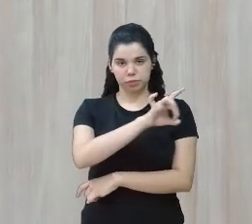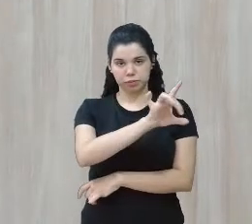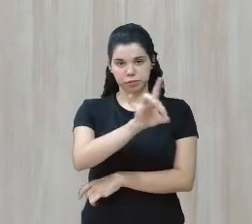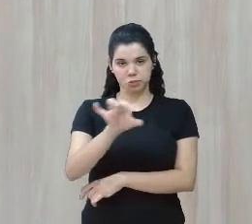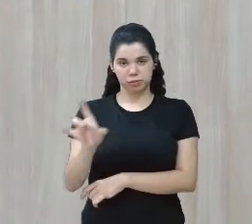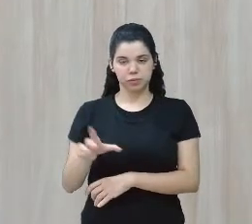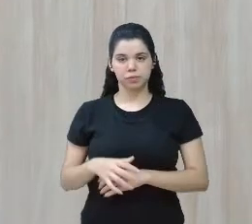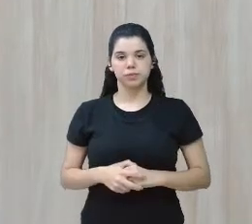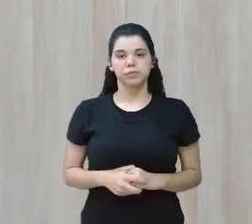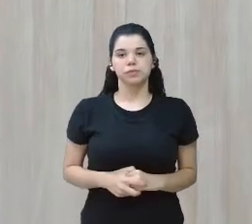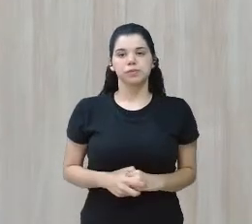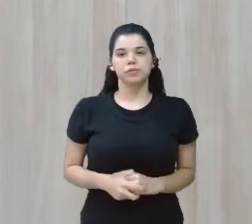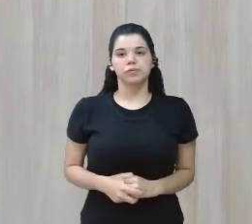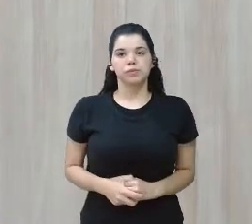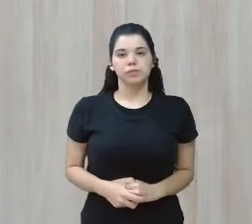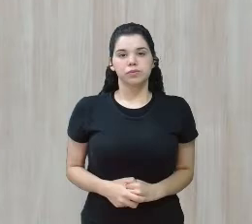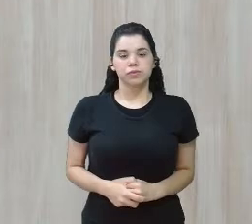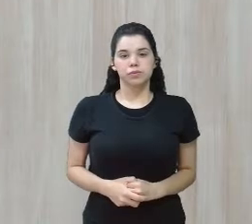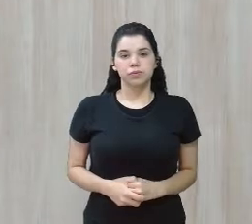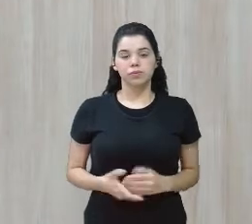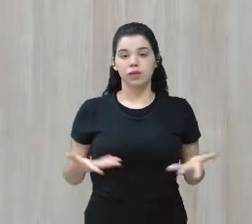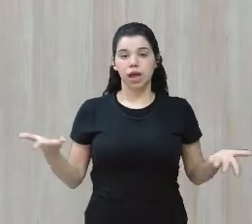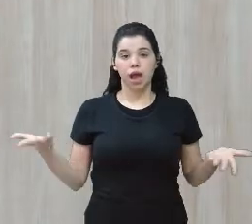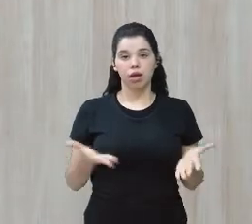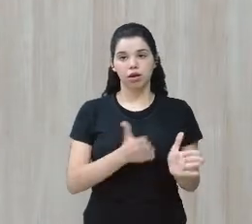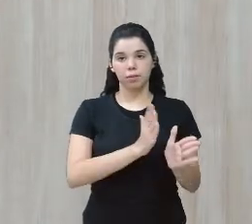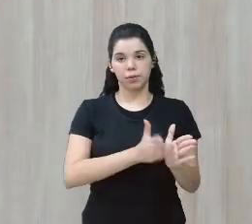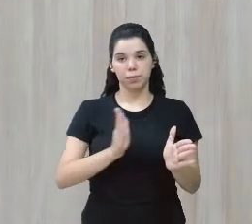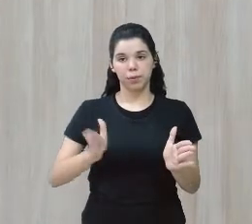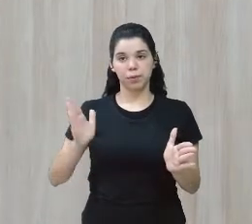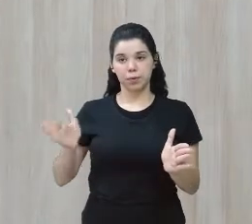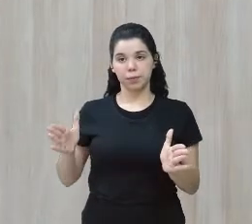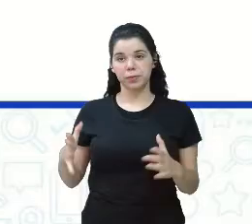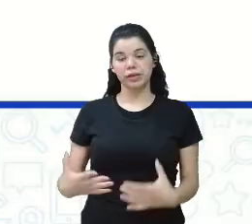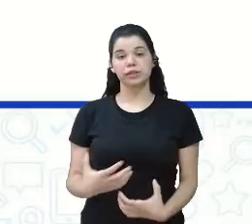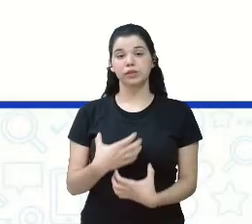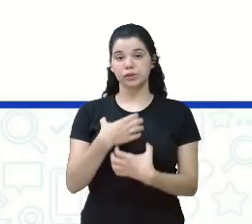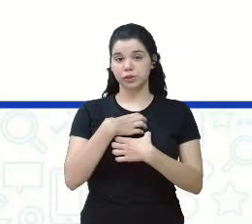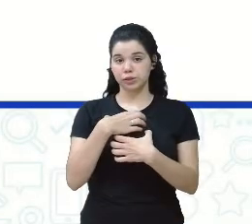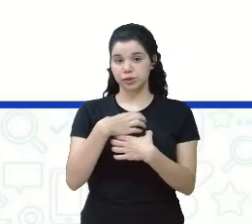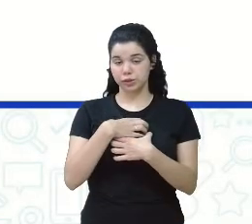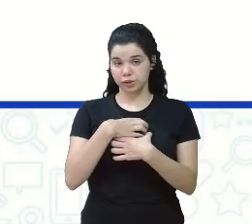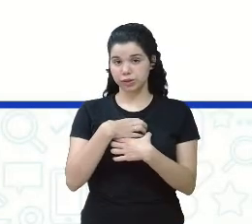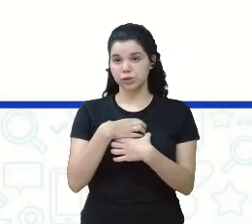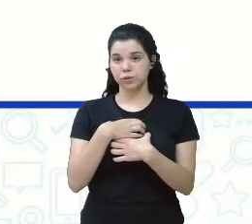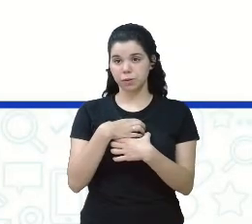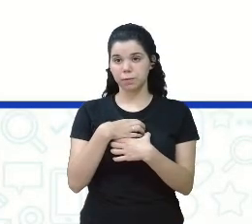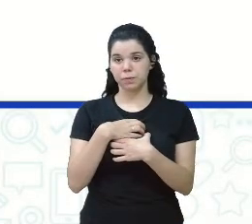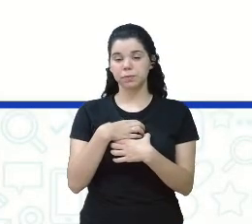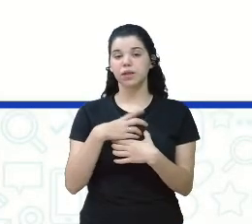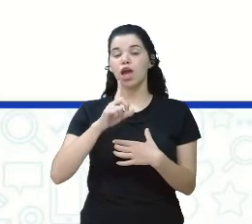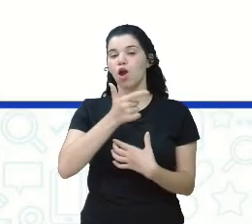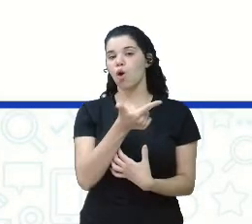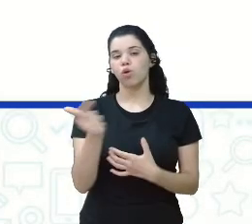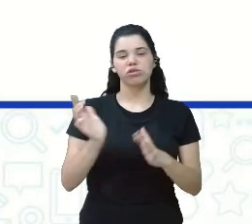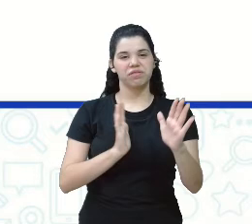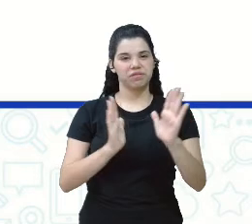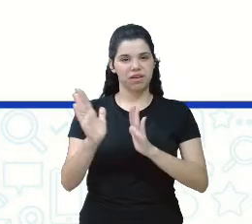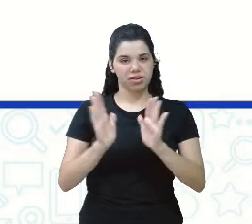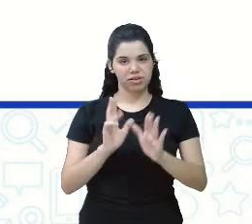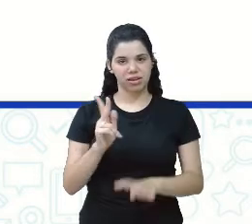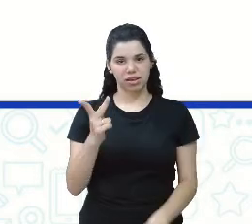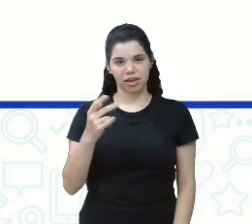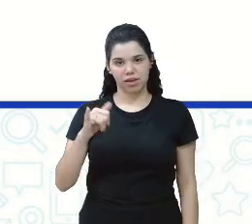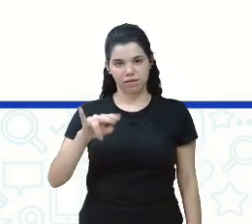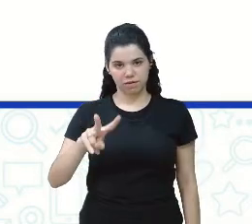de vocês. E aqui as fases sintomáticas. Então, o que é que acontece? Isso já é outra fase do HIV. O